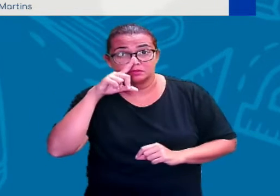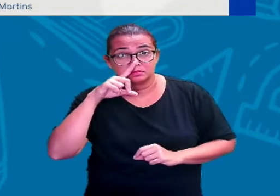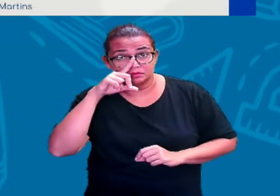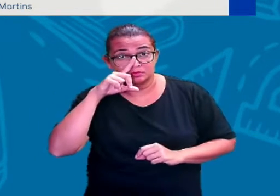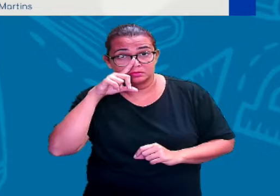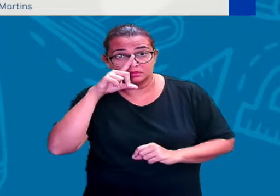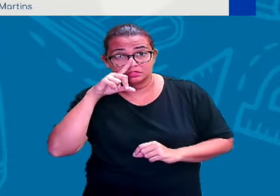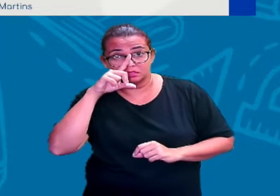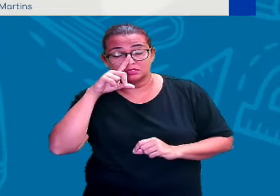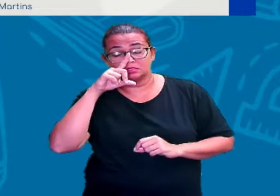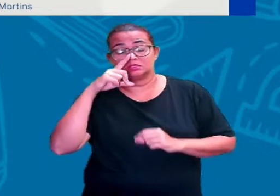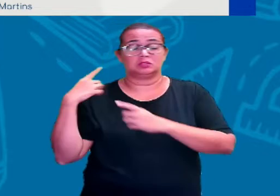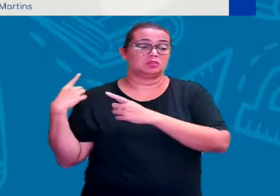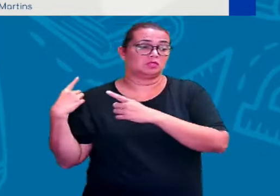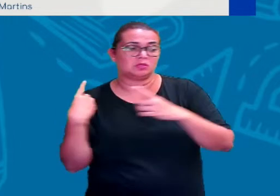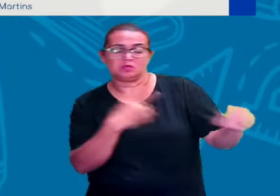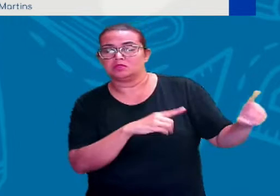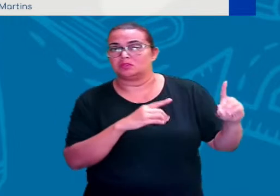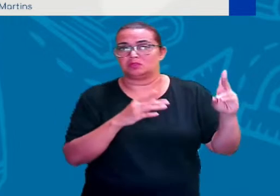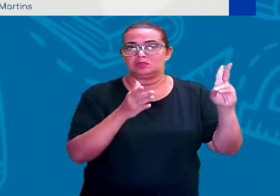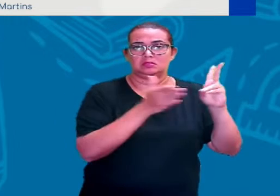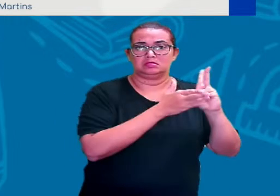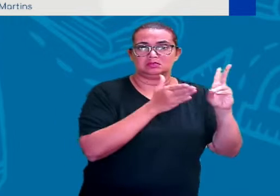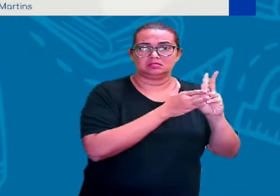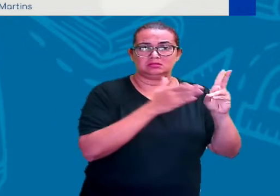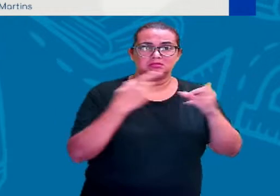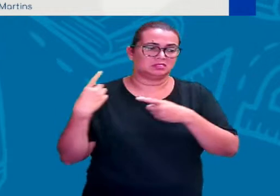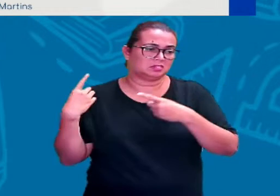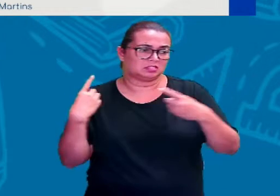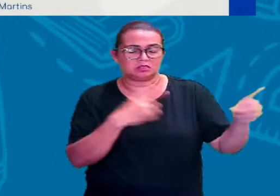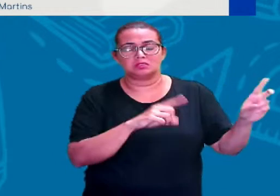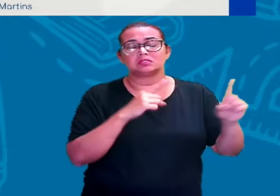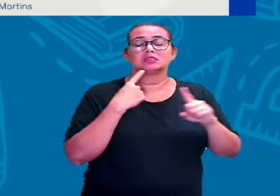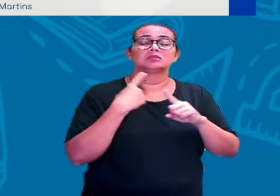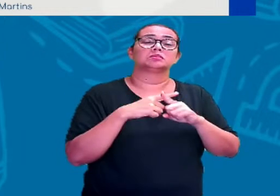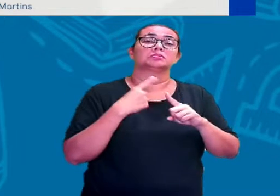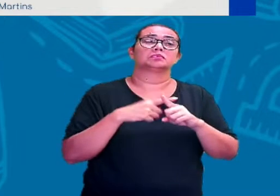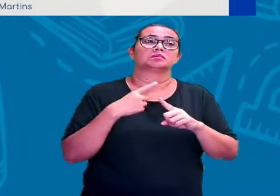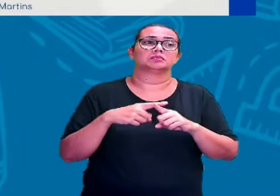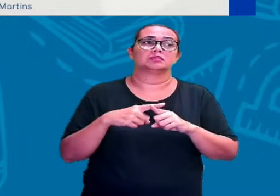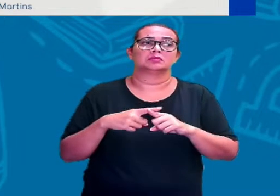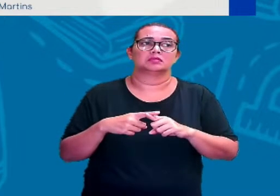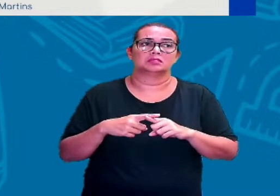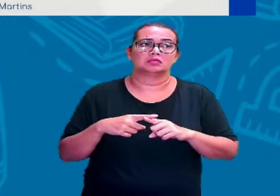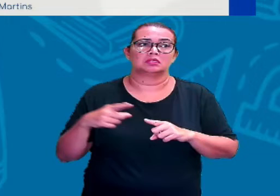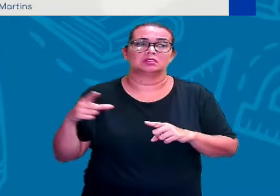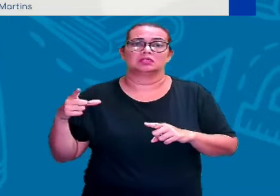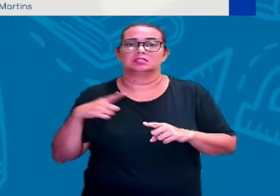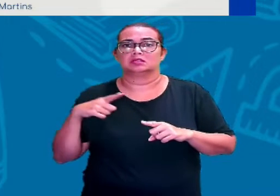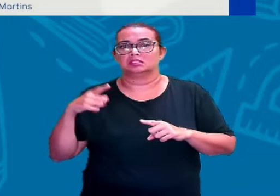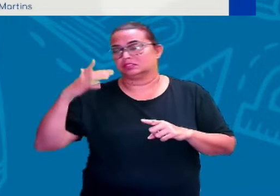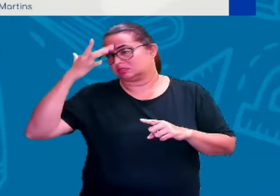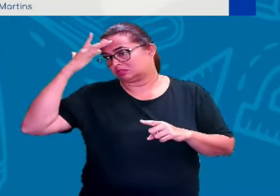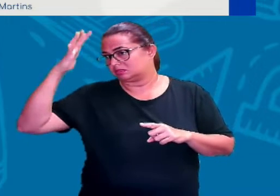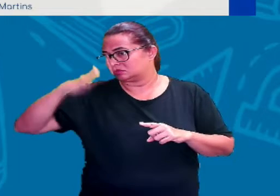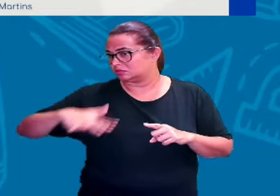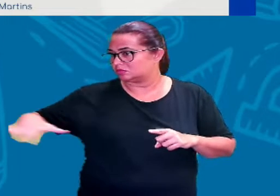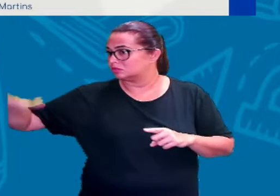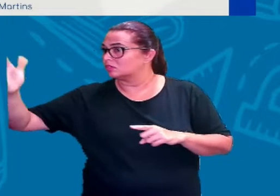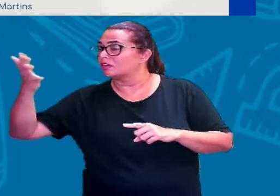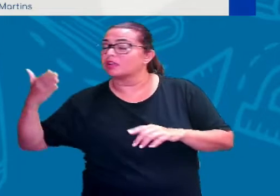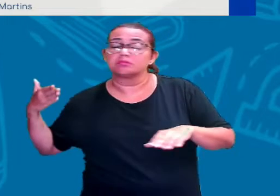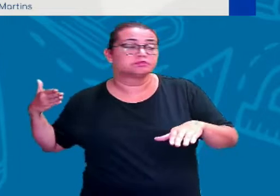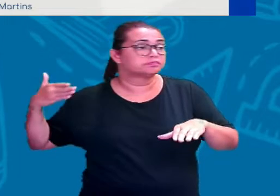ao modo de vida e à sobrevivência dos povos indígenas, porque existem muitos que ainda querem explorar essas